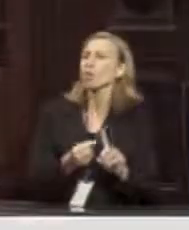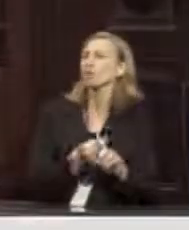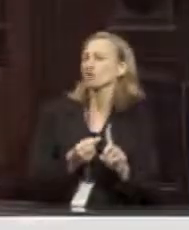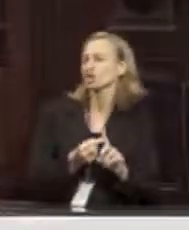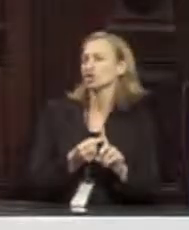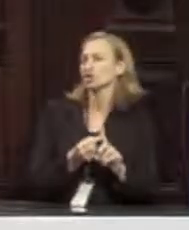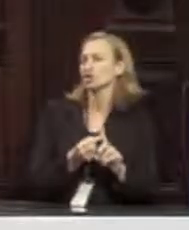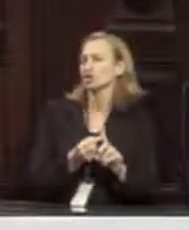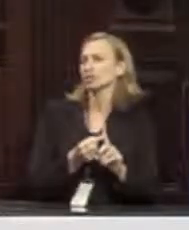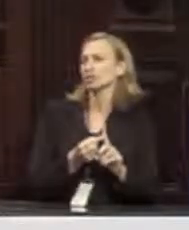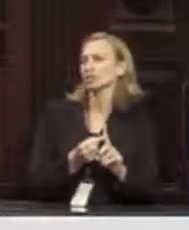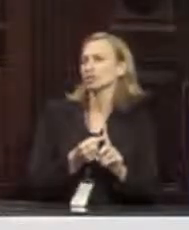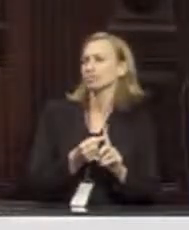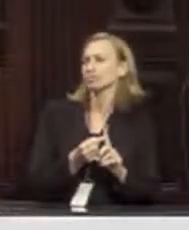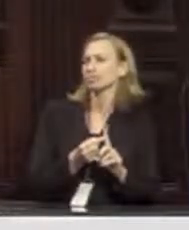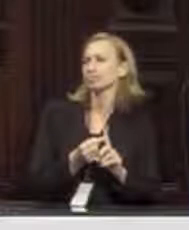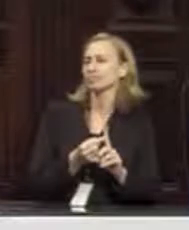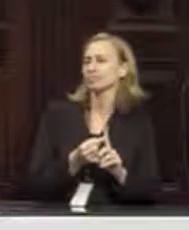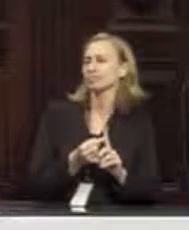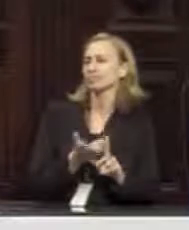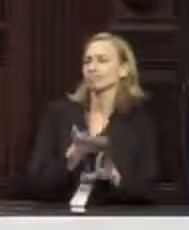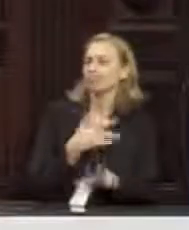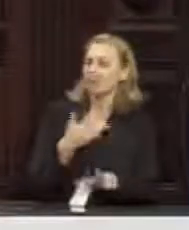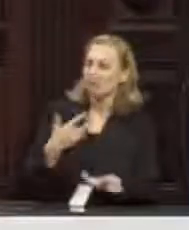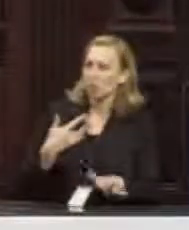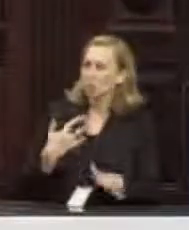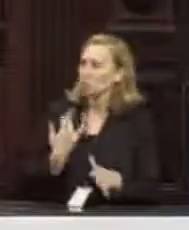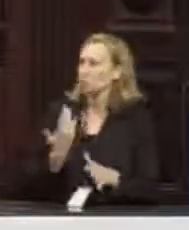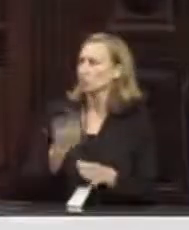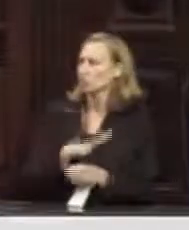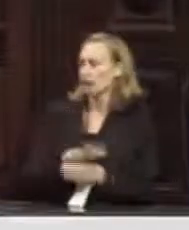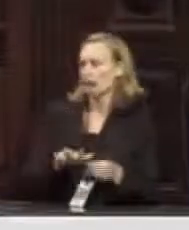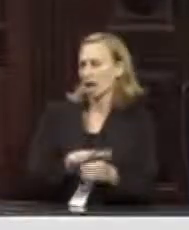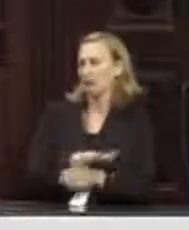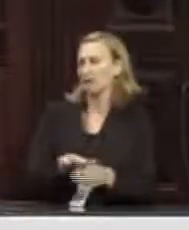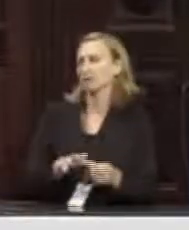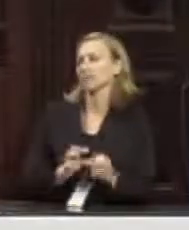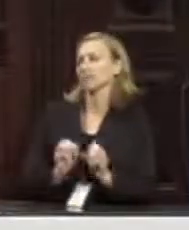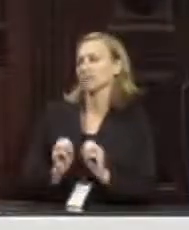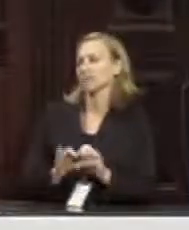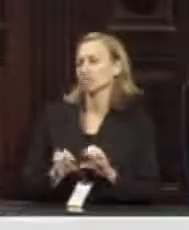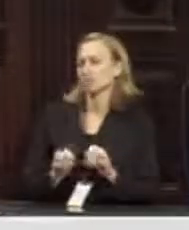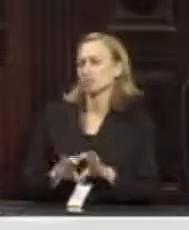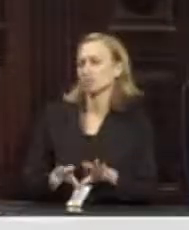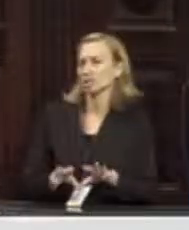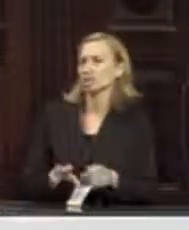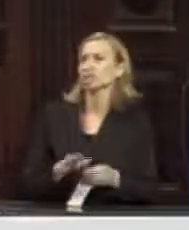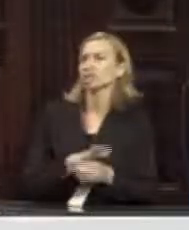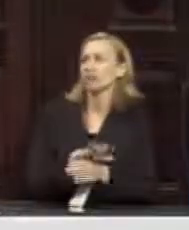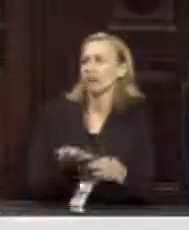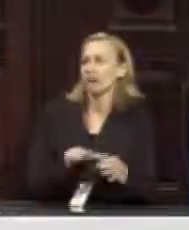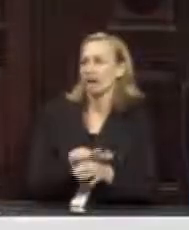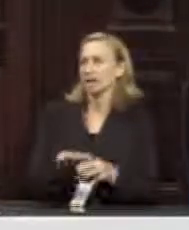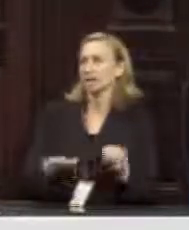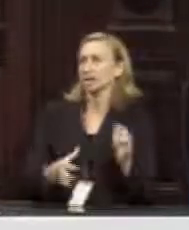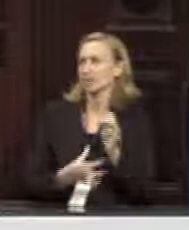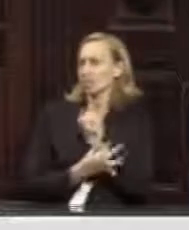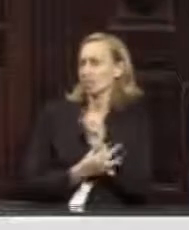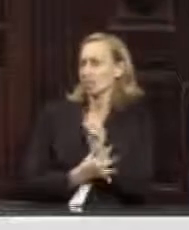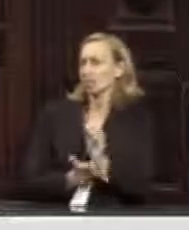objetiva em cima da saúde, da educação, da segurança.